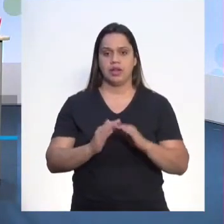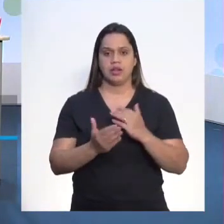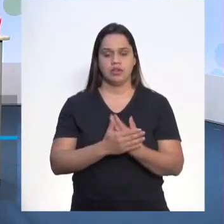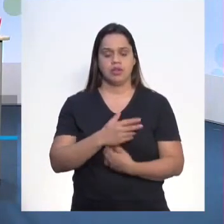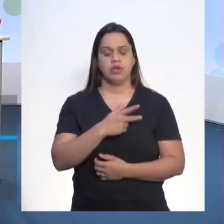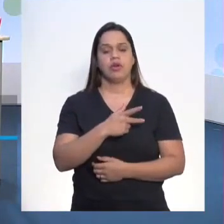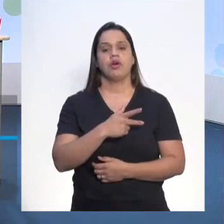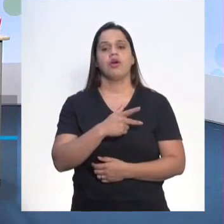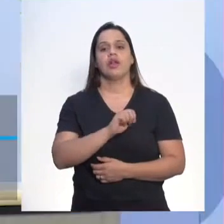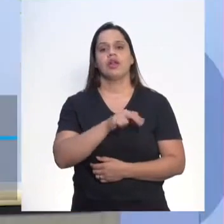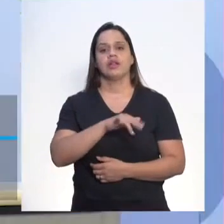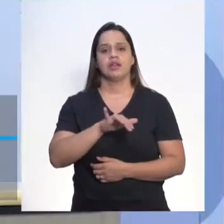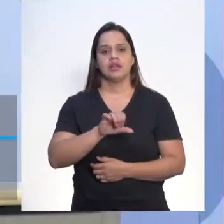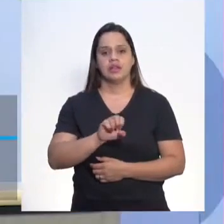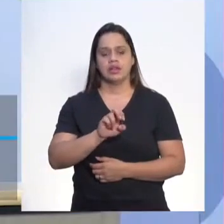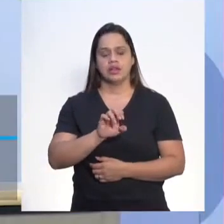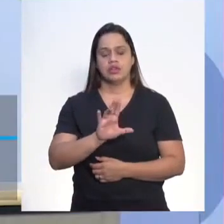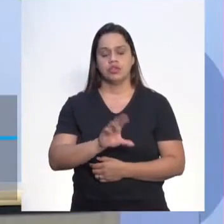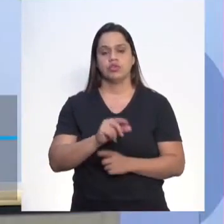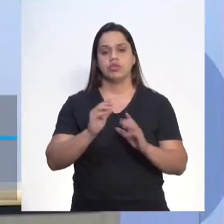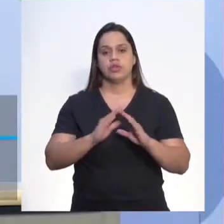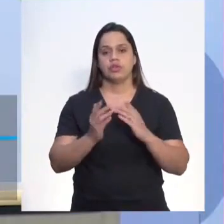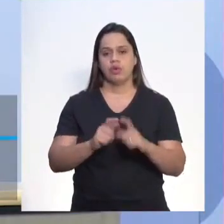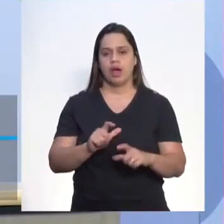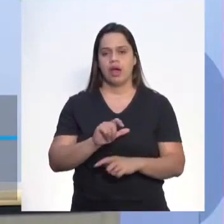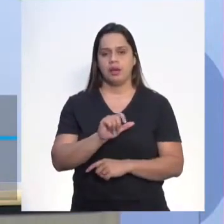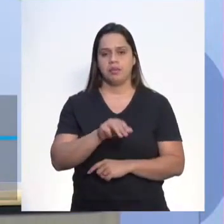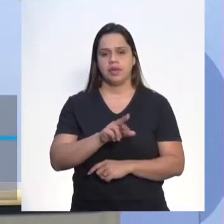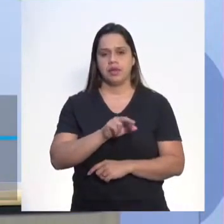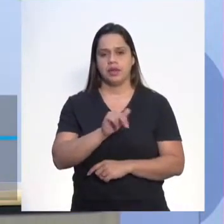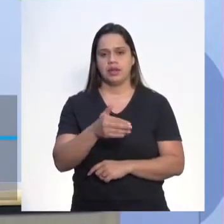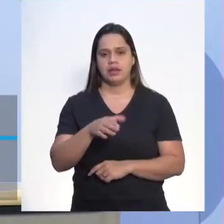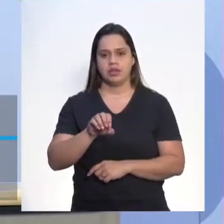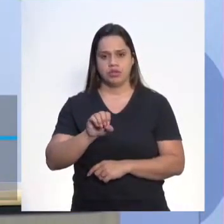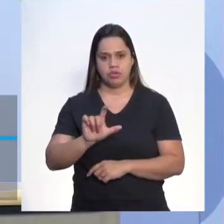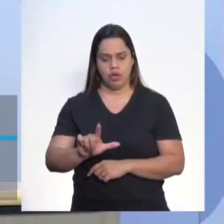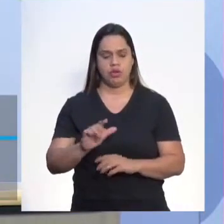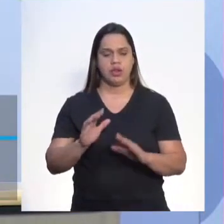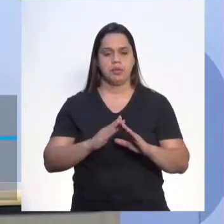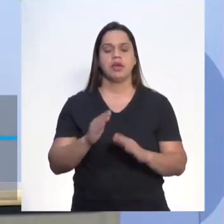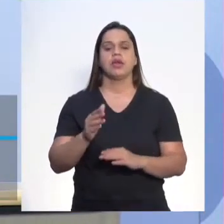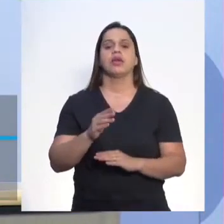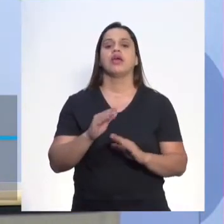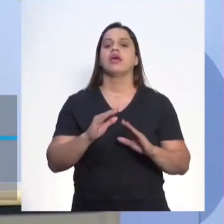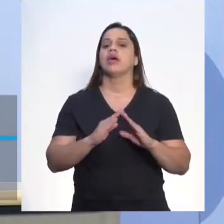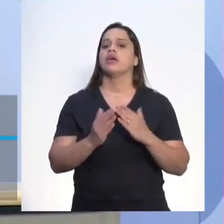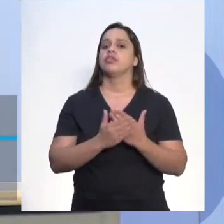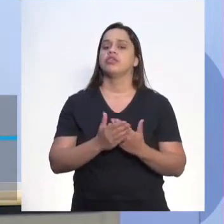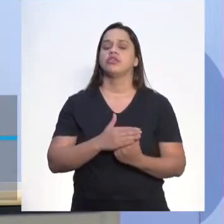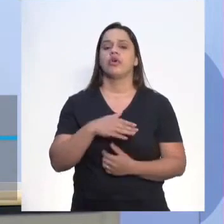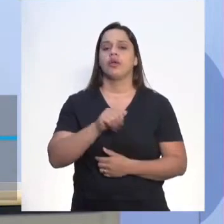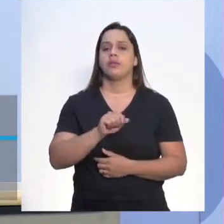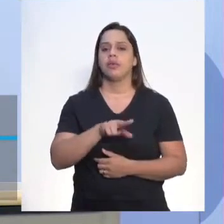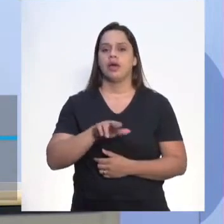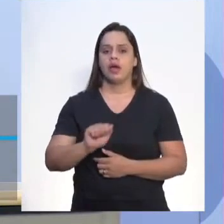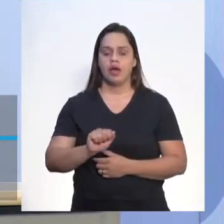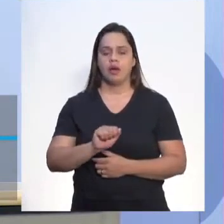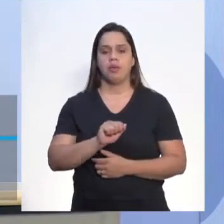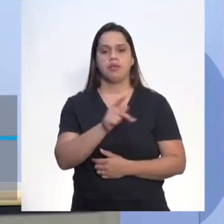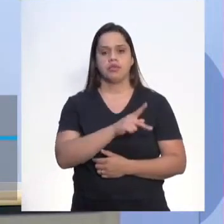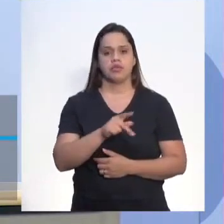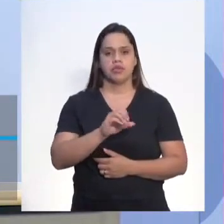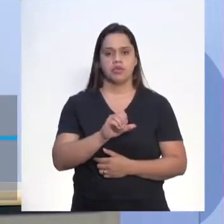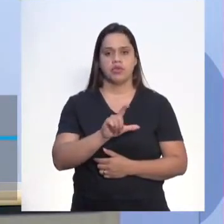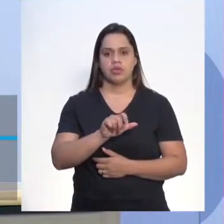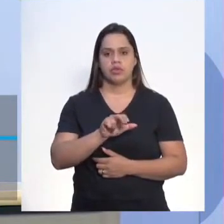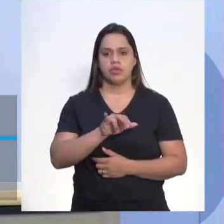Anísio José Moreira, de Mirassol, professora Cleide, da Escola Marilene de Oliveira Aceto, de Mauá, professora Rita, da